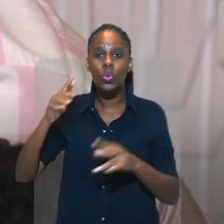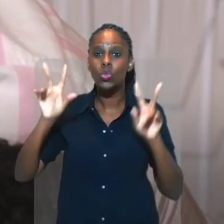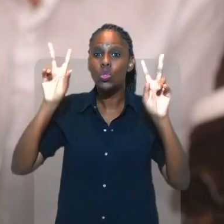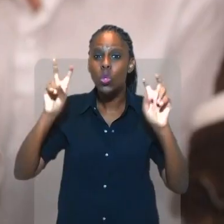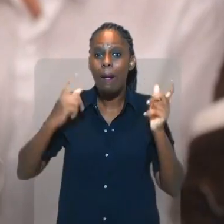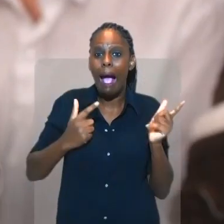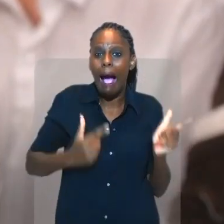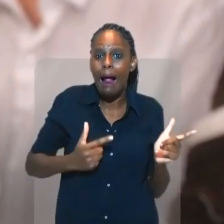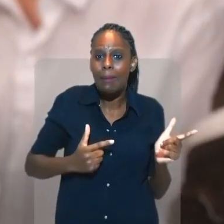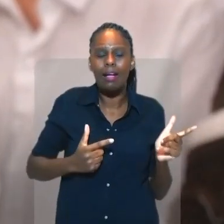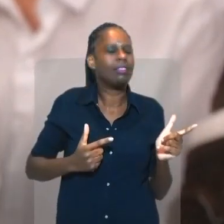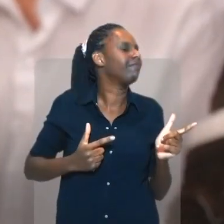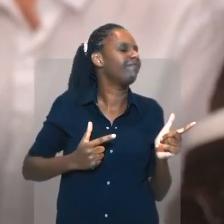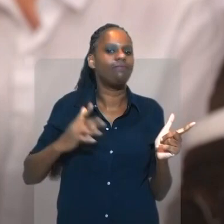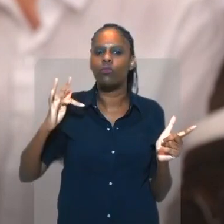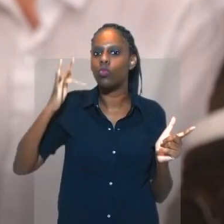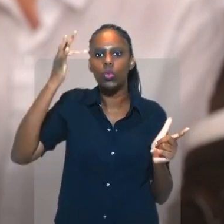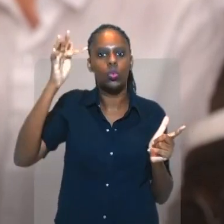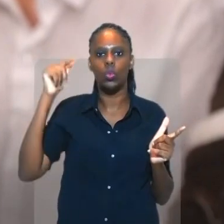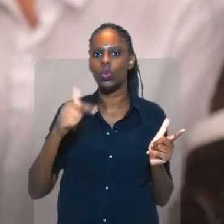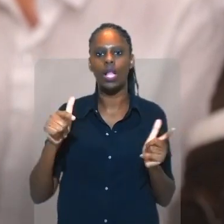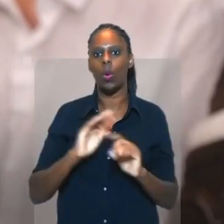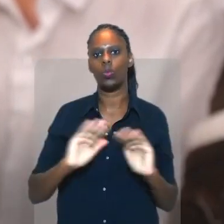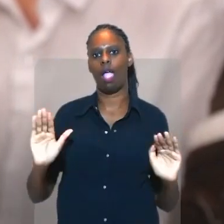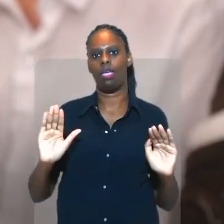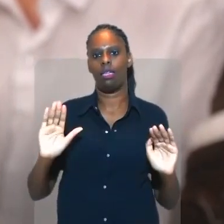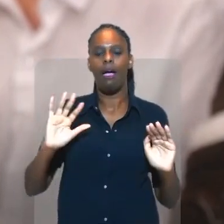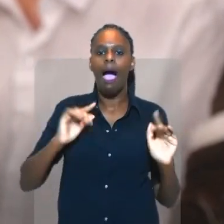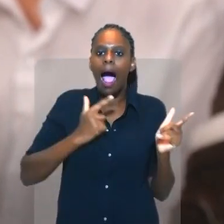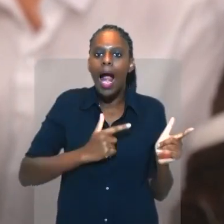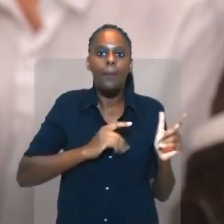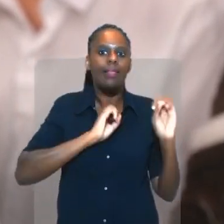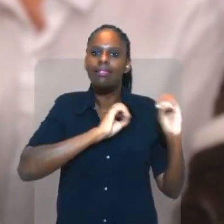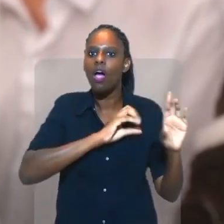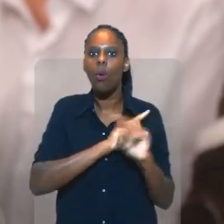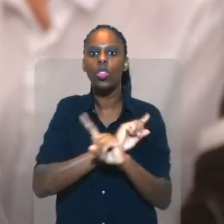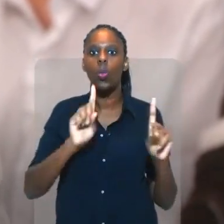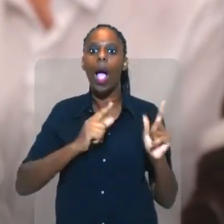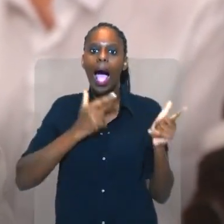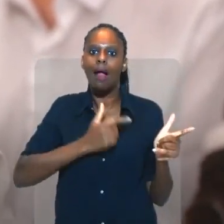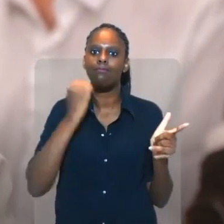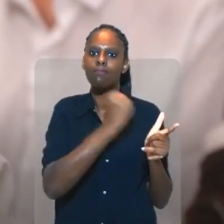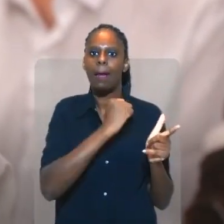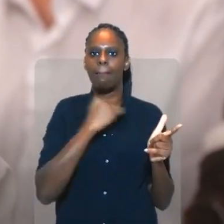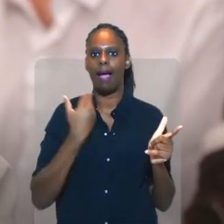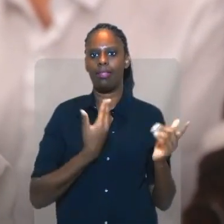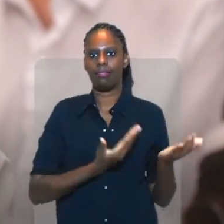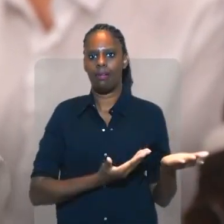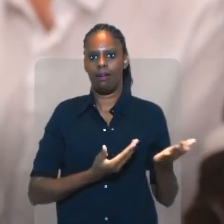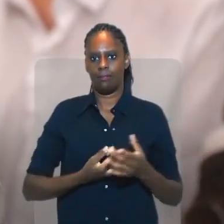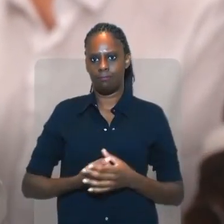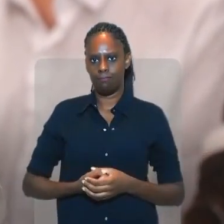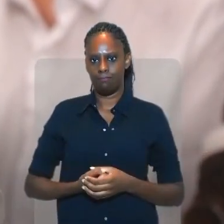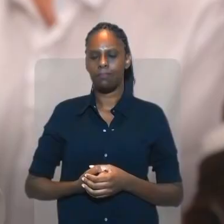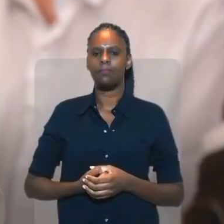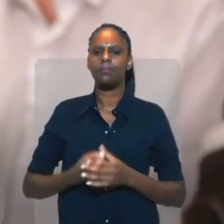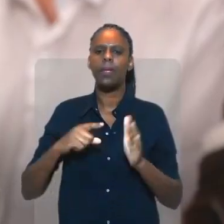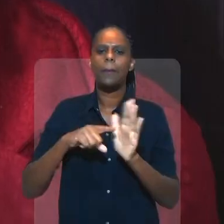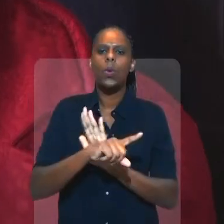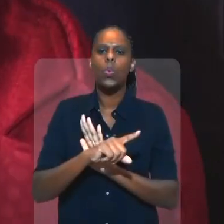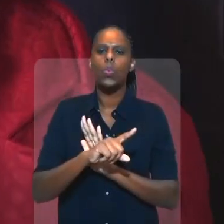Apologia da arma não leva ninguém a lugar nenhum a arma não educa a